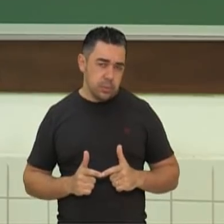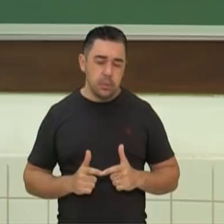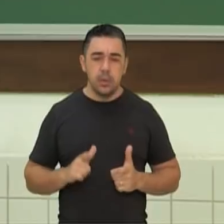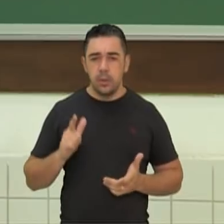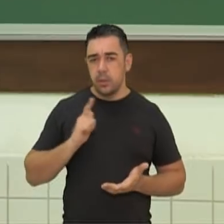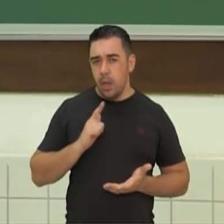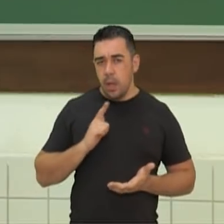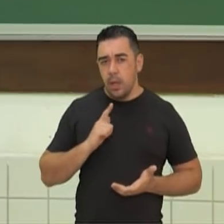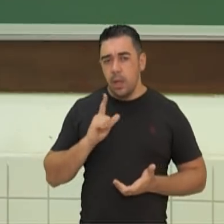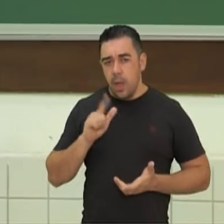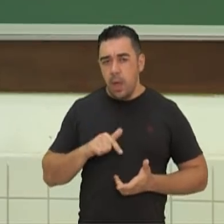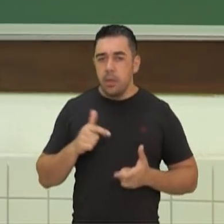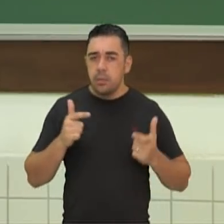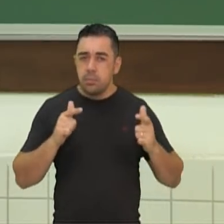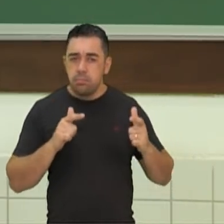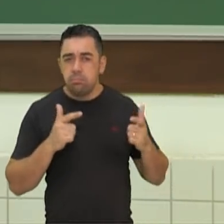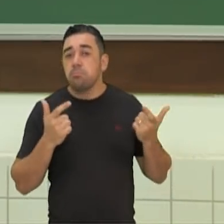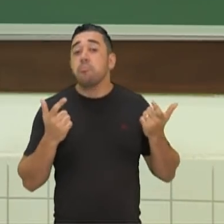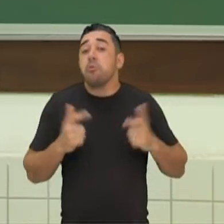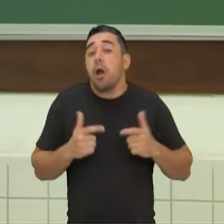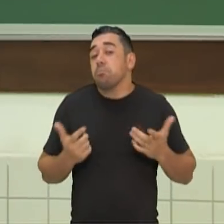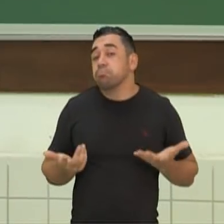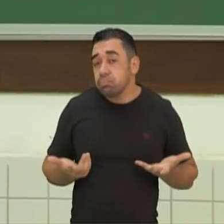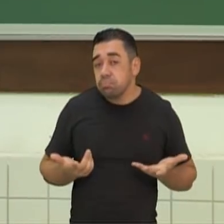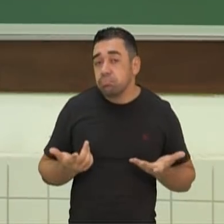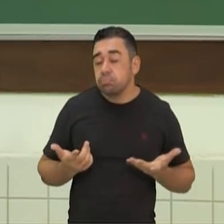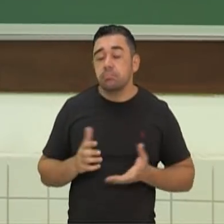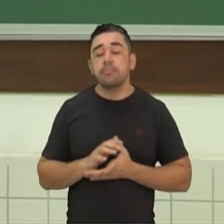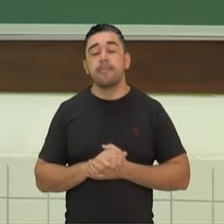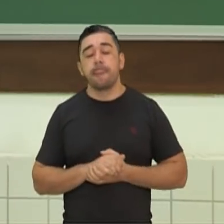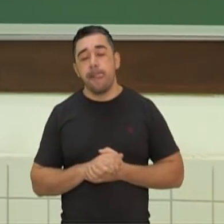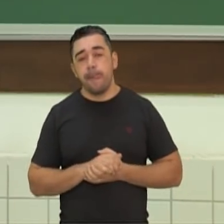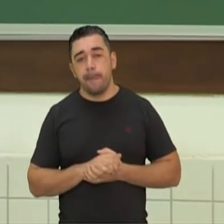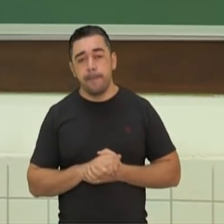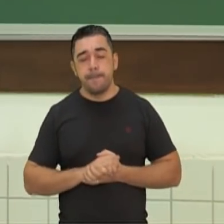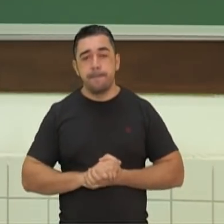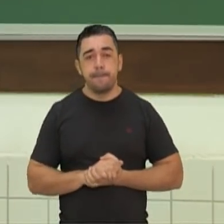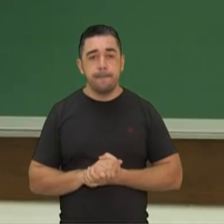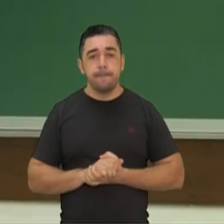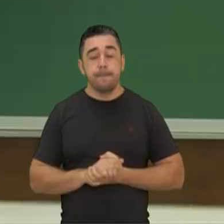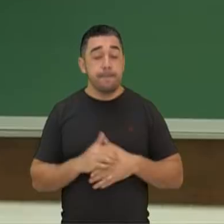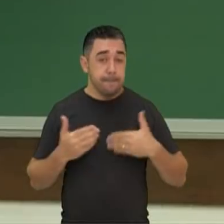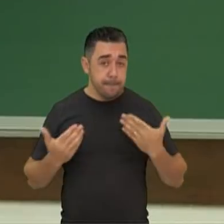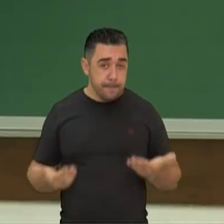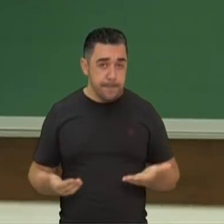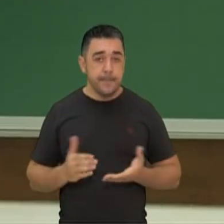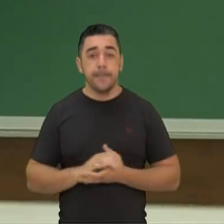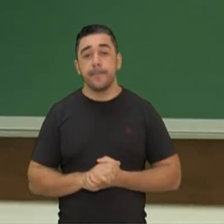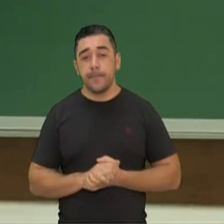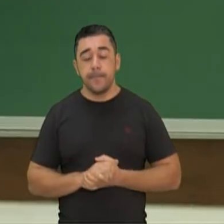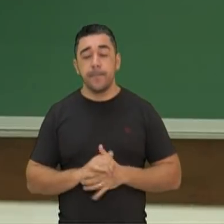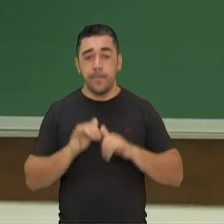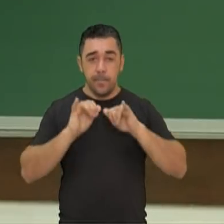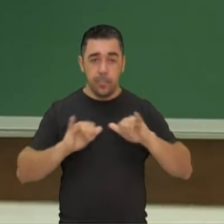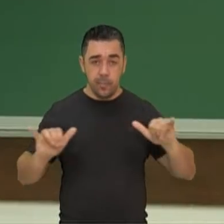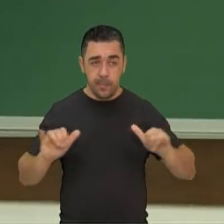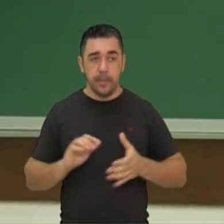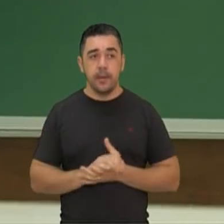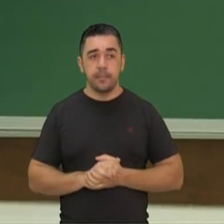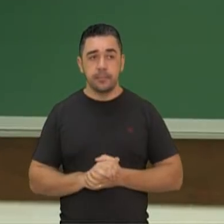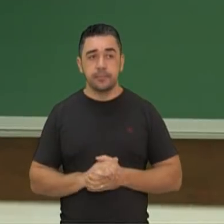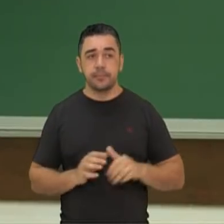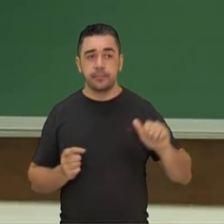onde ela está sendo transmitida, tá? Onde ela está? Onde está? Bom, a notícia está,